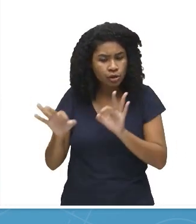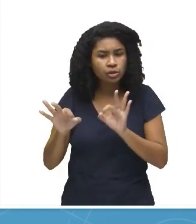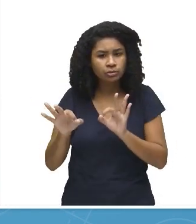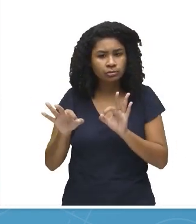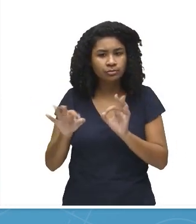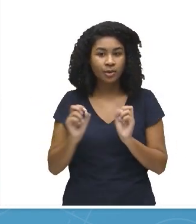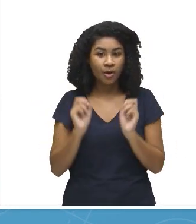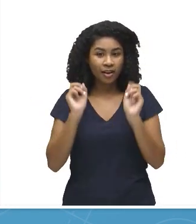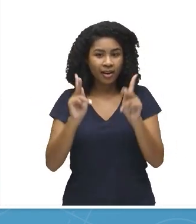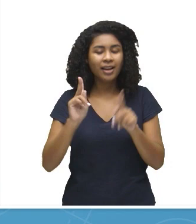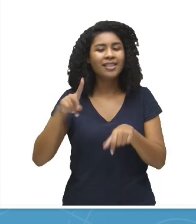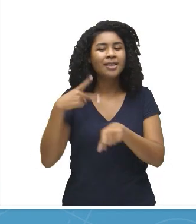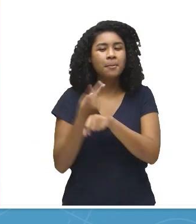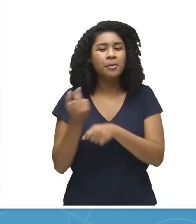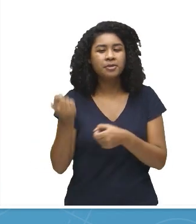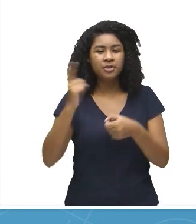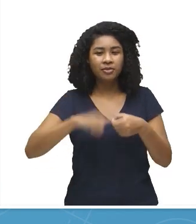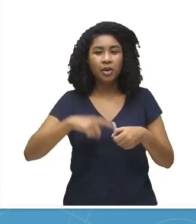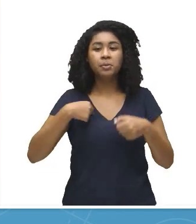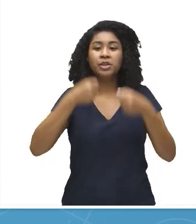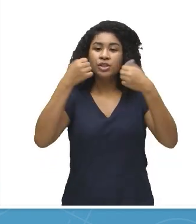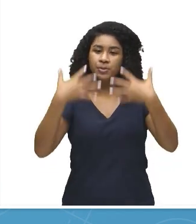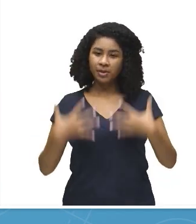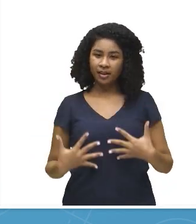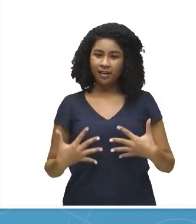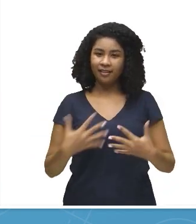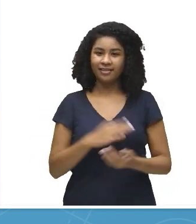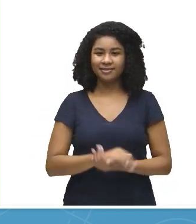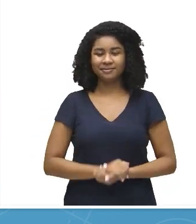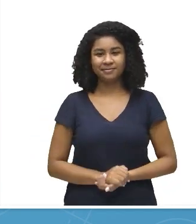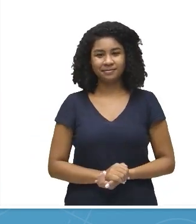eu volto com a interatividade para a gente comentar as questões.